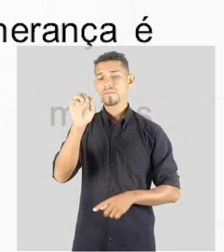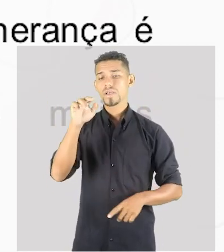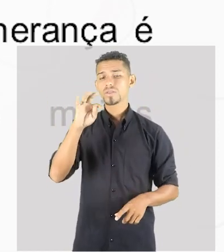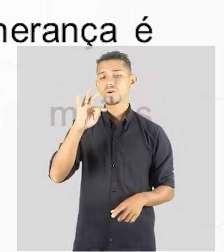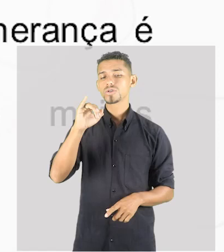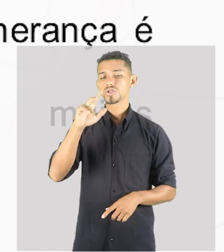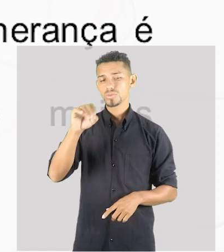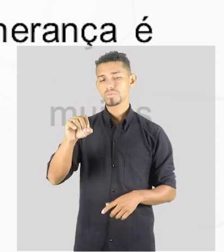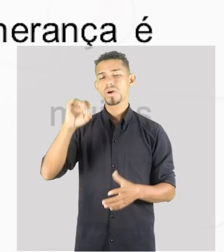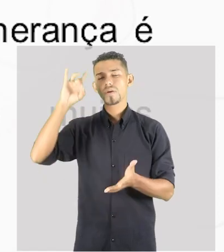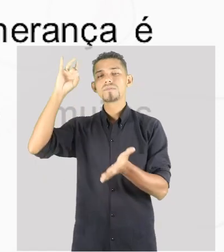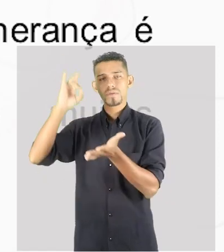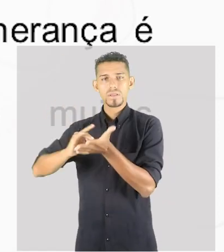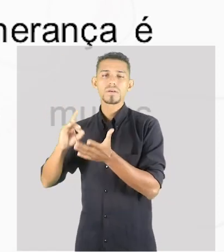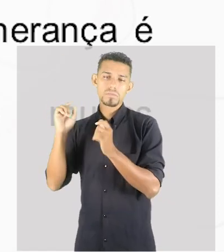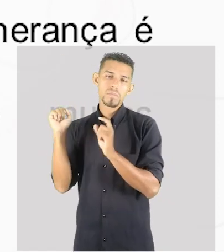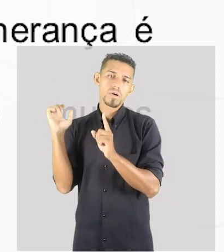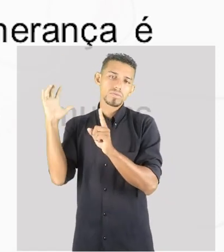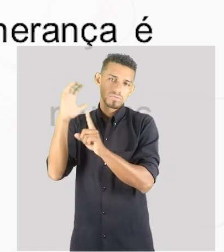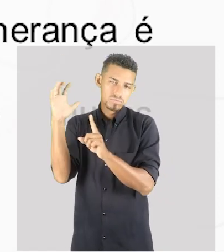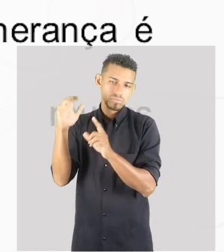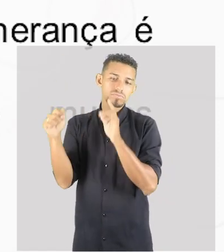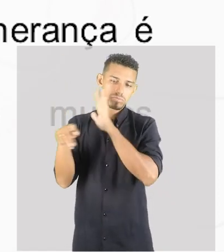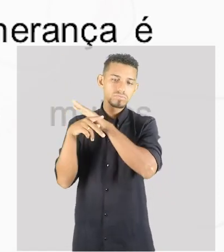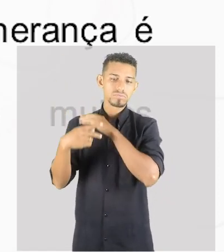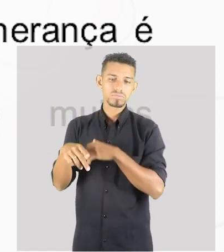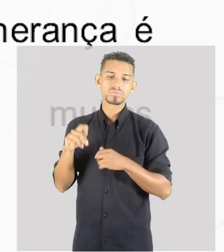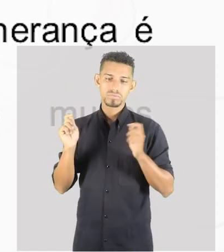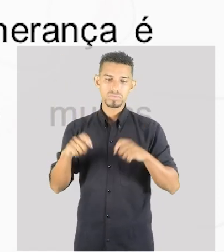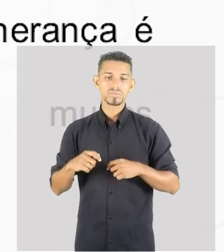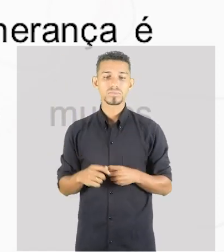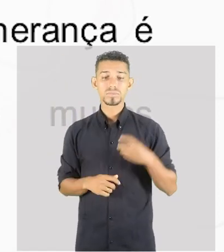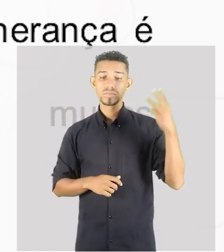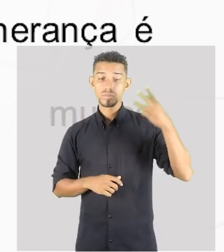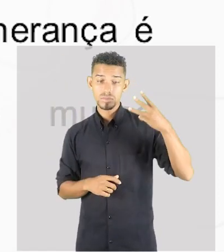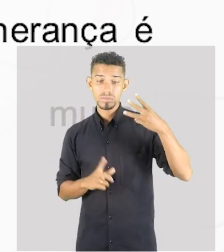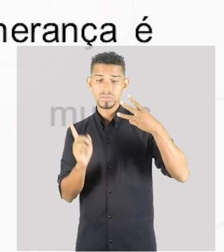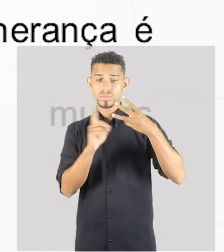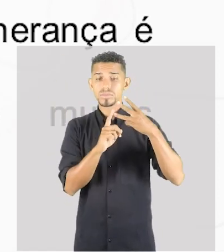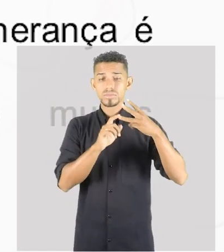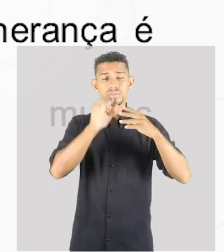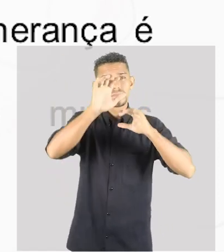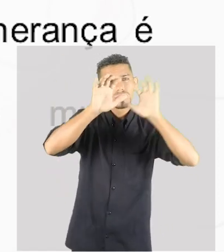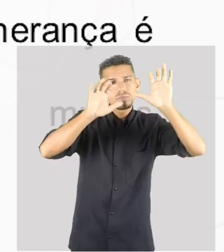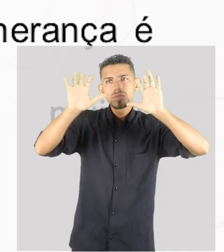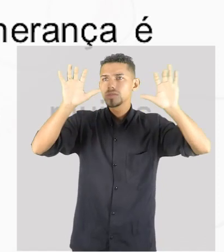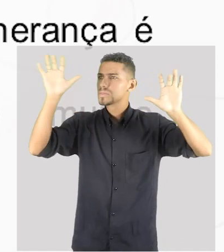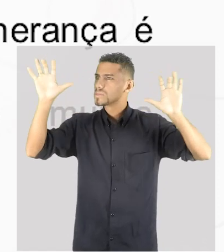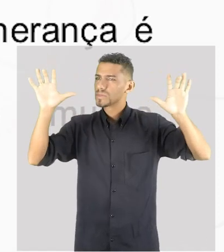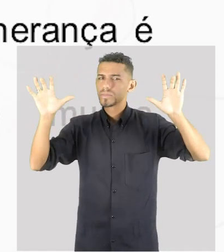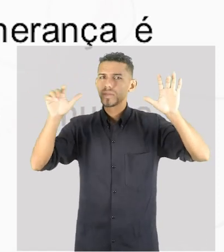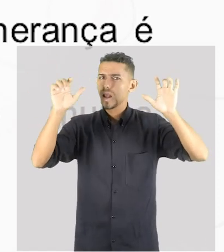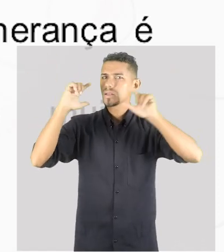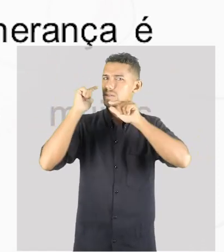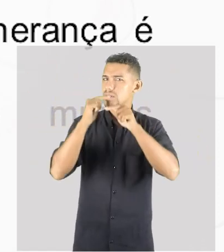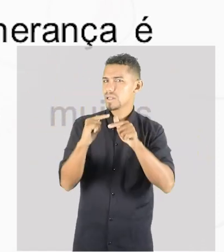eles podem, de fato, influenciar no fenótipo dos indivíduos. 3. A distribuição dos fenótipos nesse tipo de